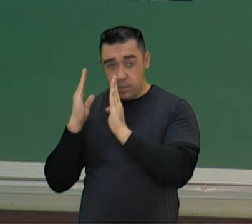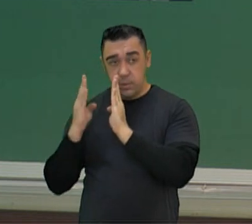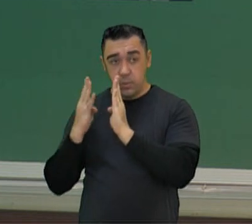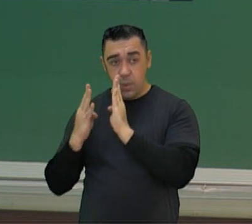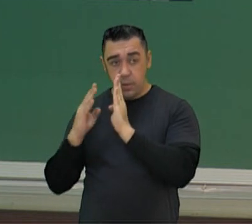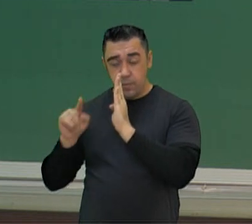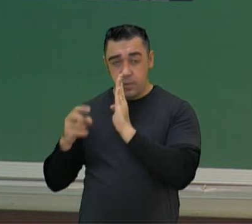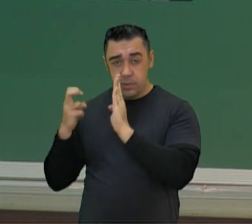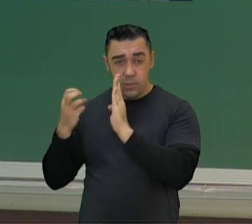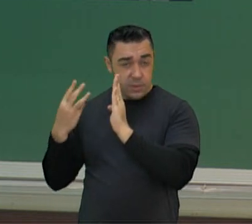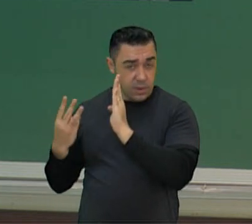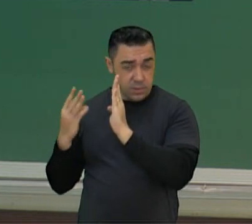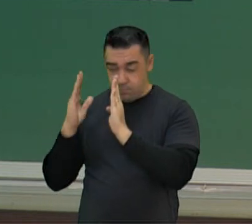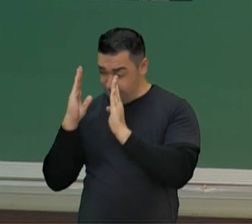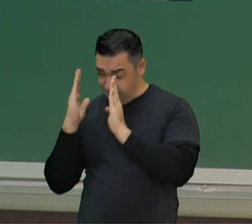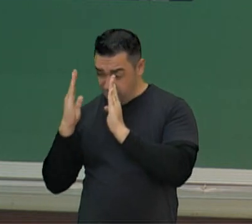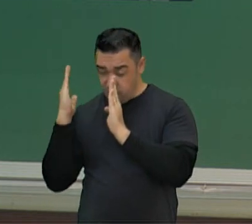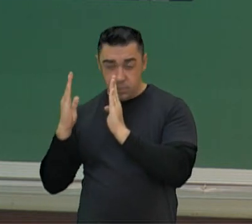e entre o 5,